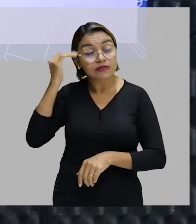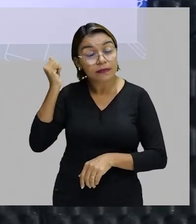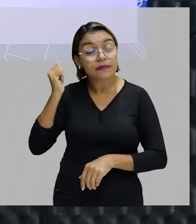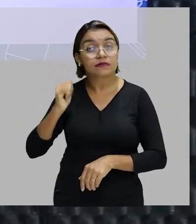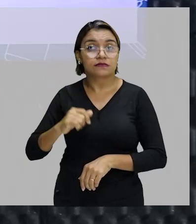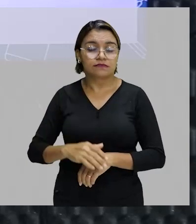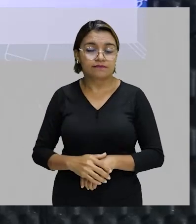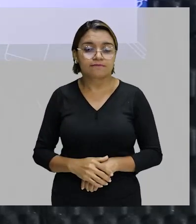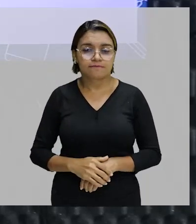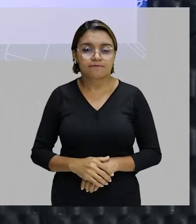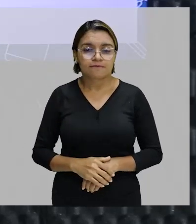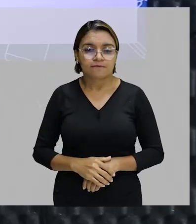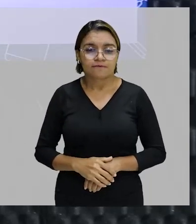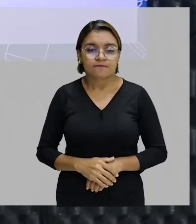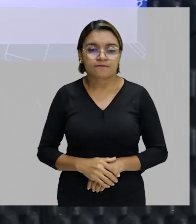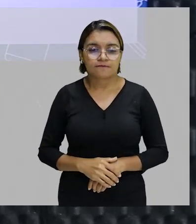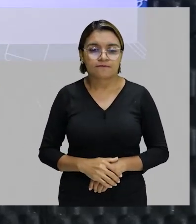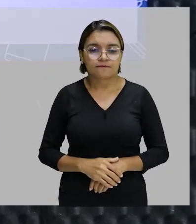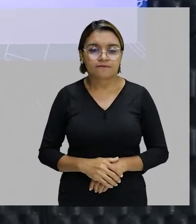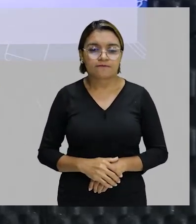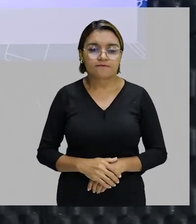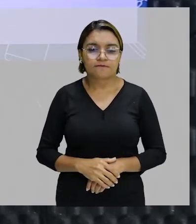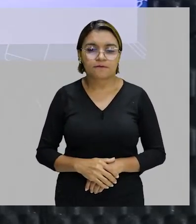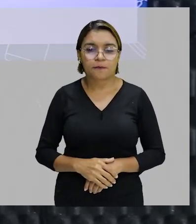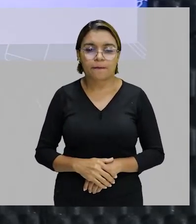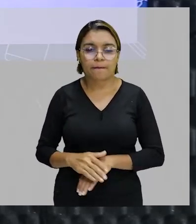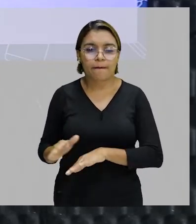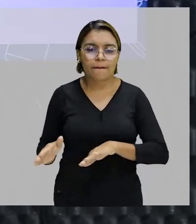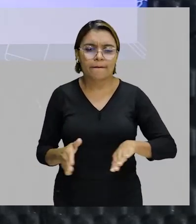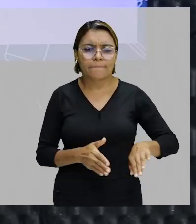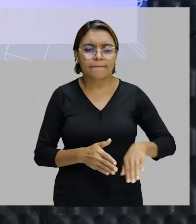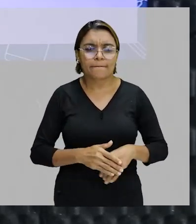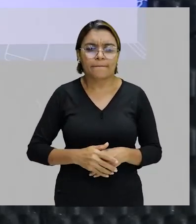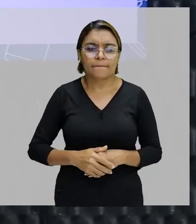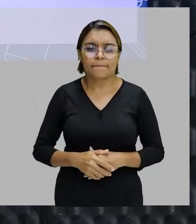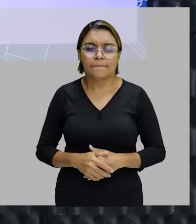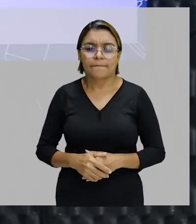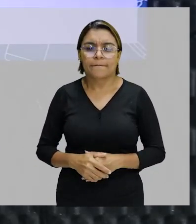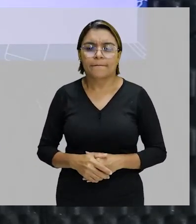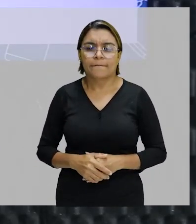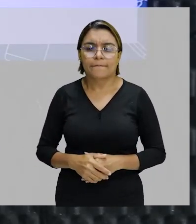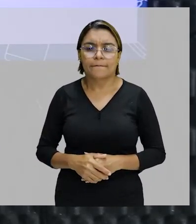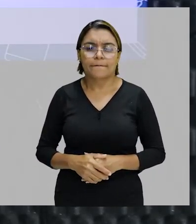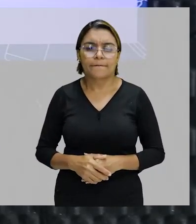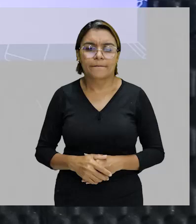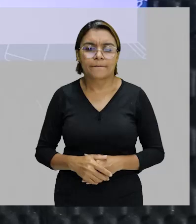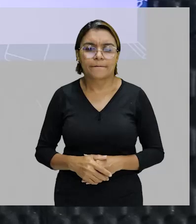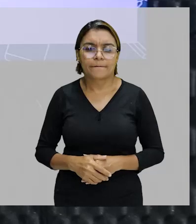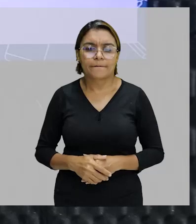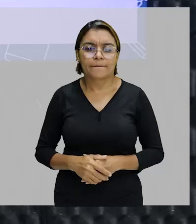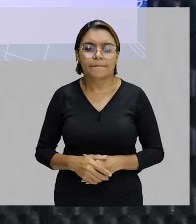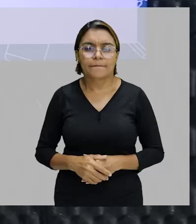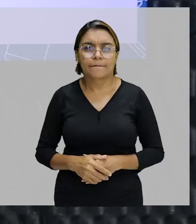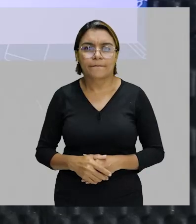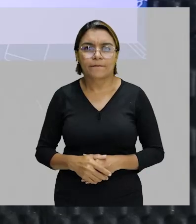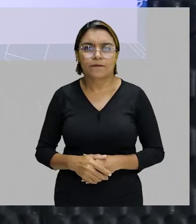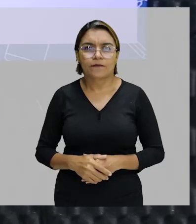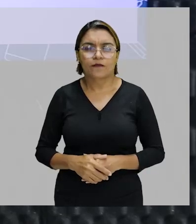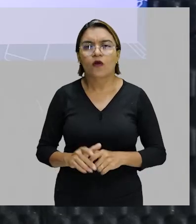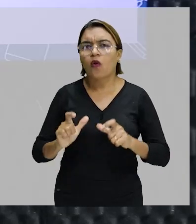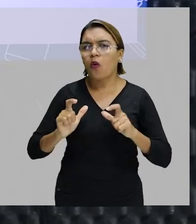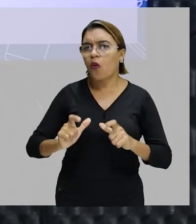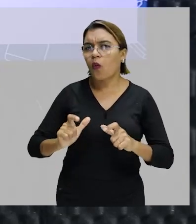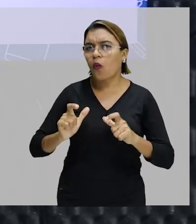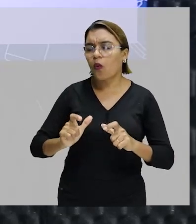ação. Where had she stayed while she was in Australia? Onde ela tinha